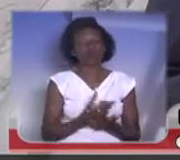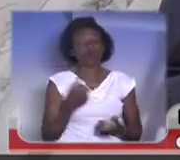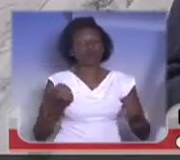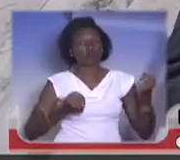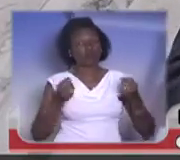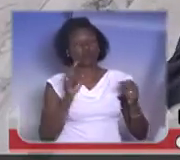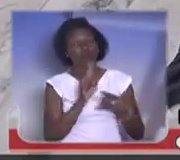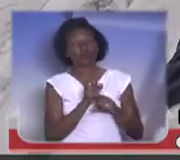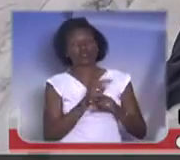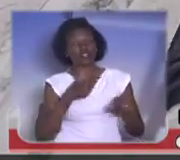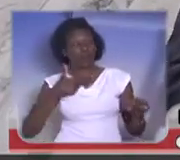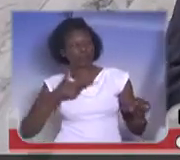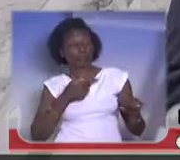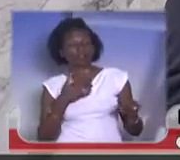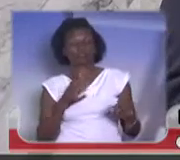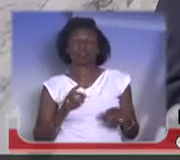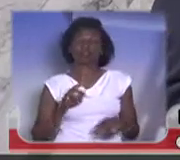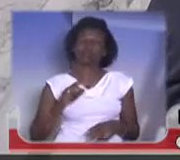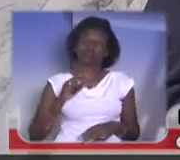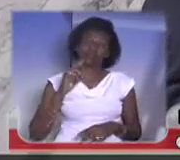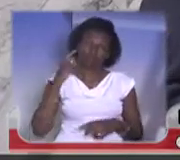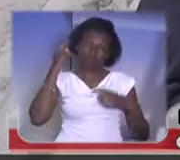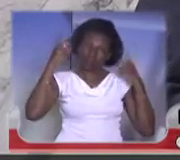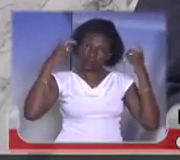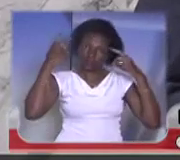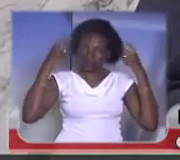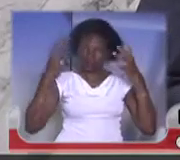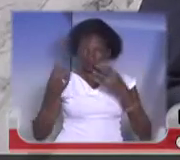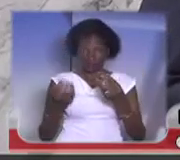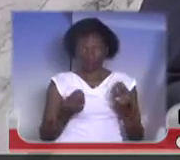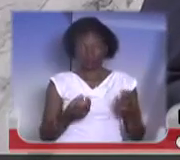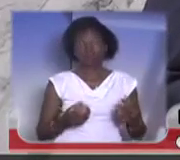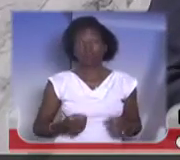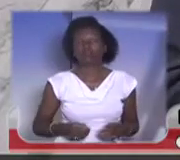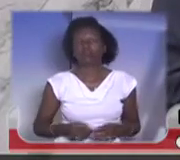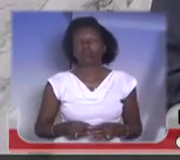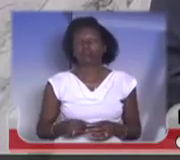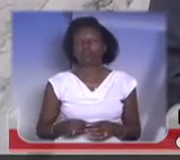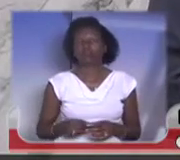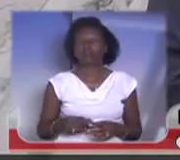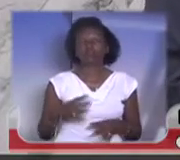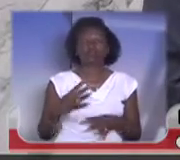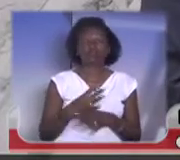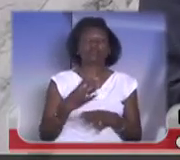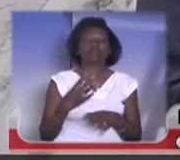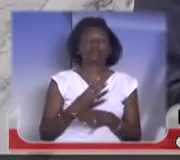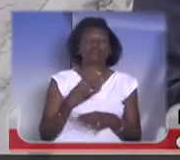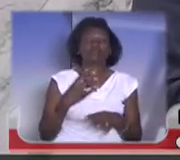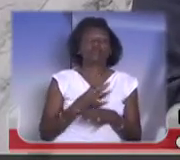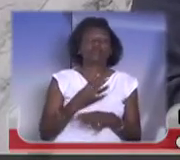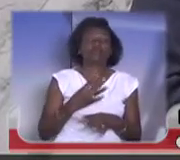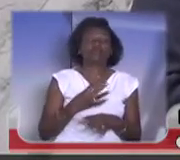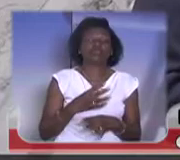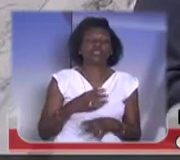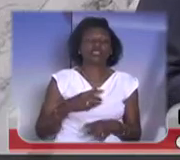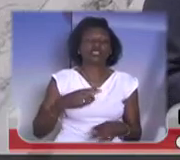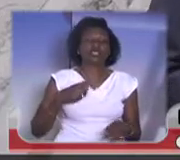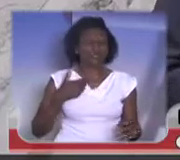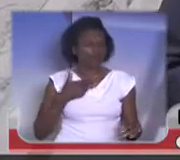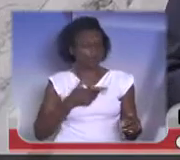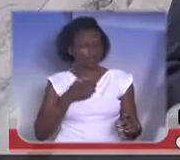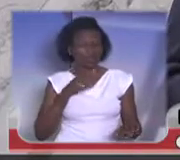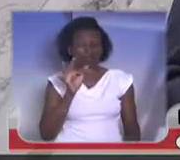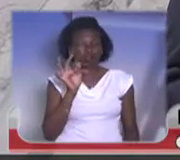estarem preocupados e estarem comprando carros blindados que resistissem a tiro de fuzil o mais